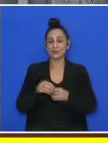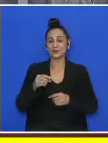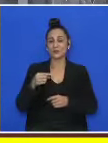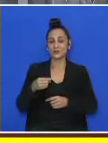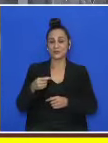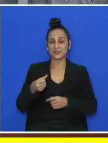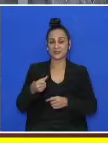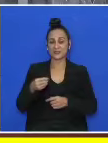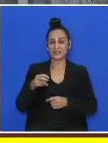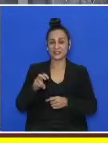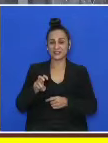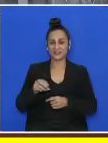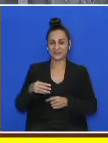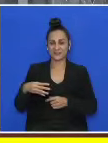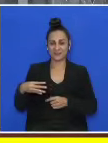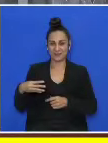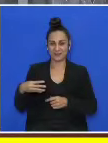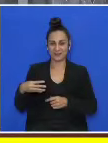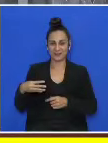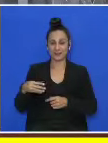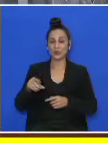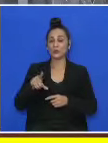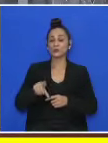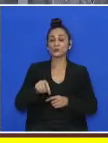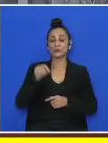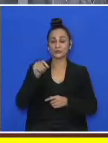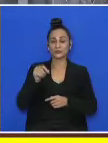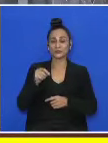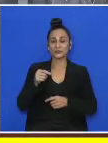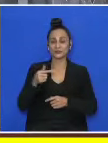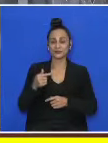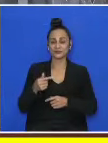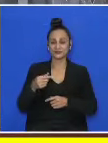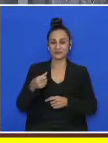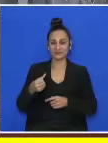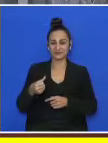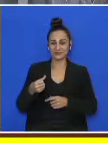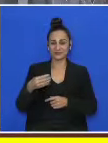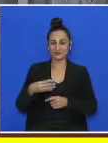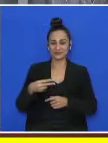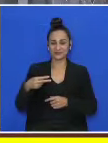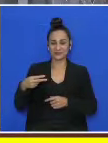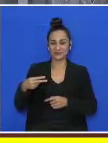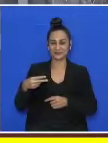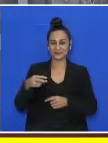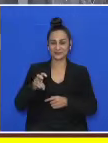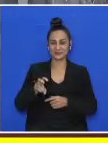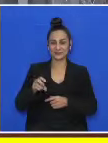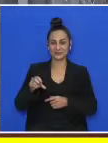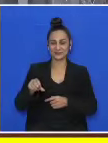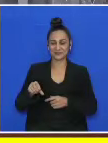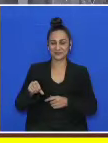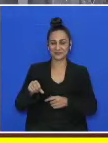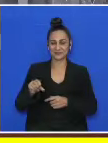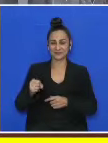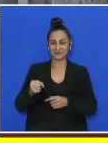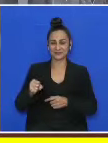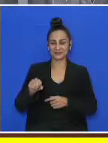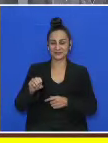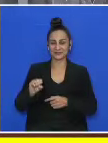concurso 1654. Os números sorteados foram 76, 42,